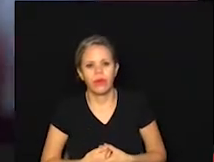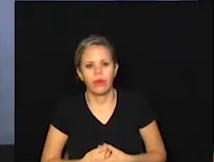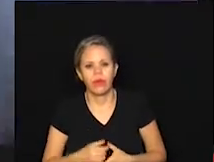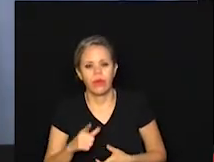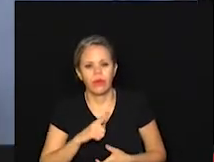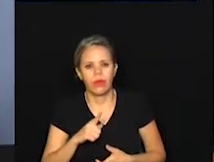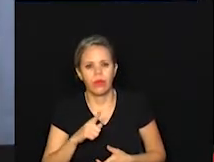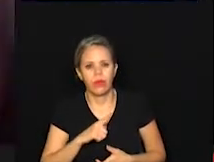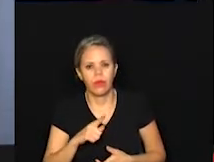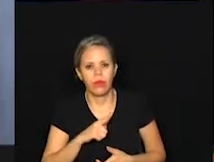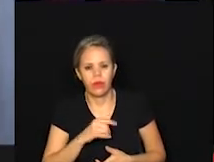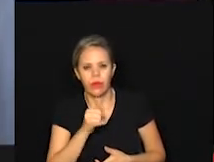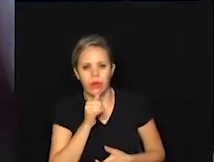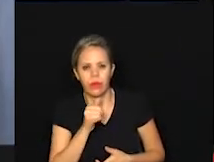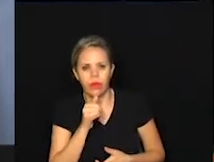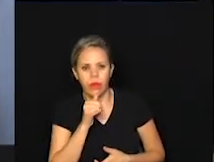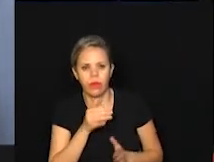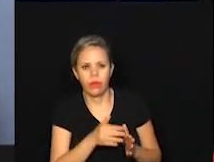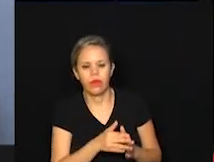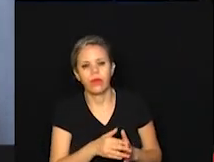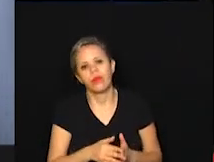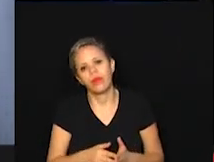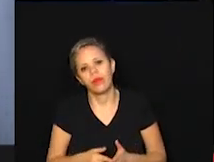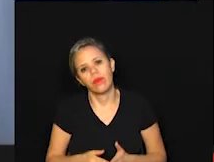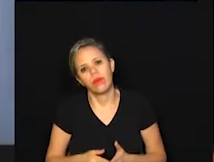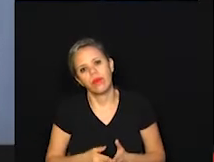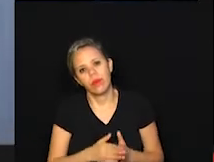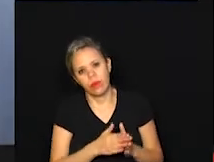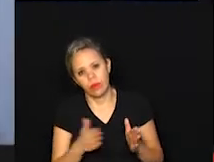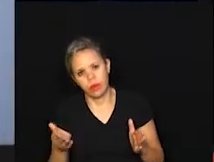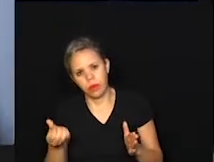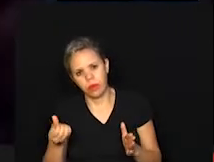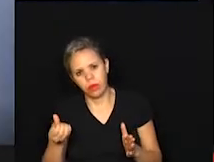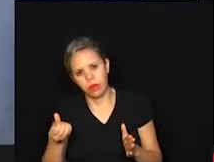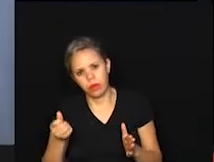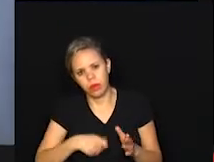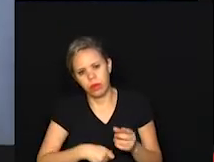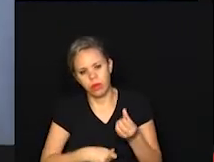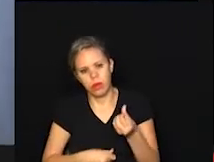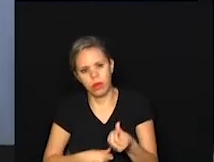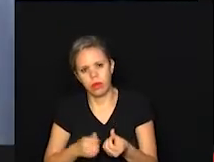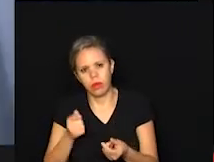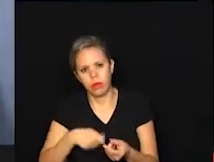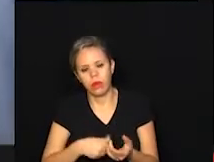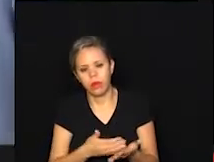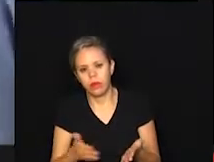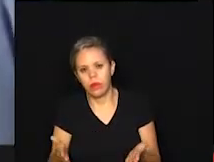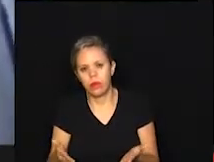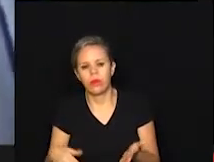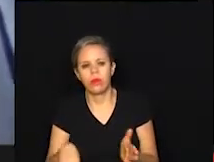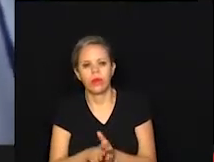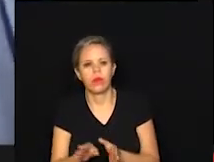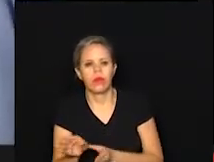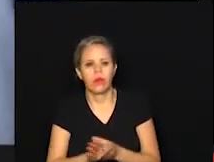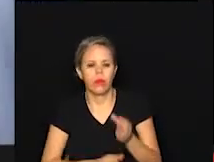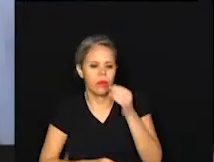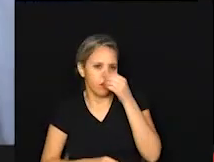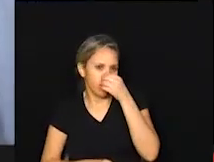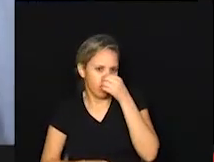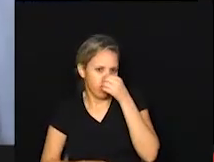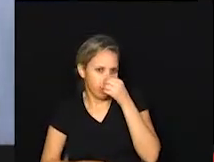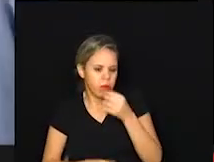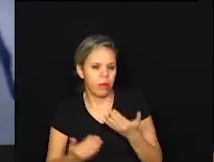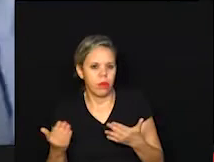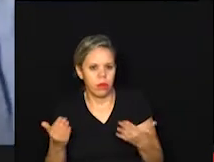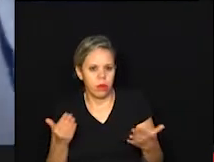tem, é um período, não sei se é em 6 meses, que tem que vir para o conselho o balancete